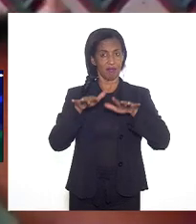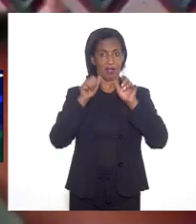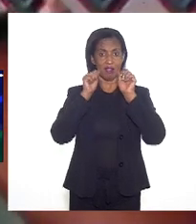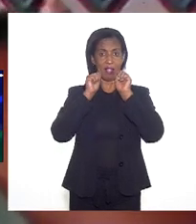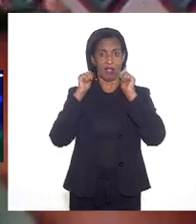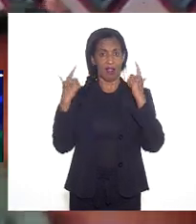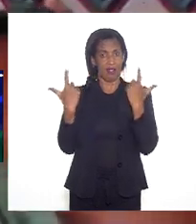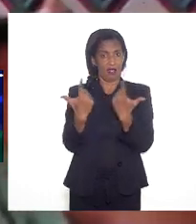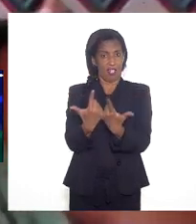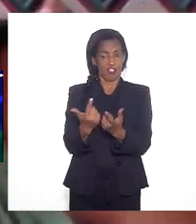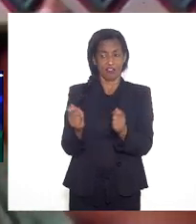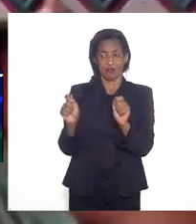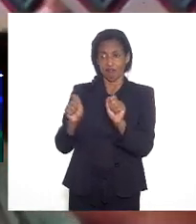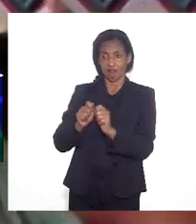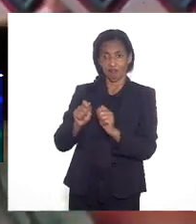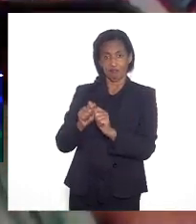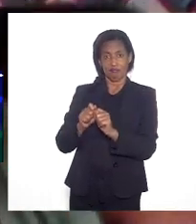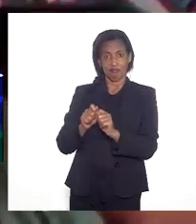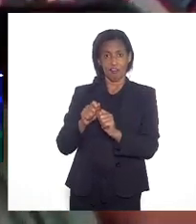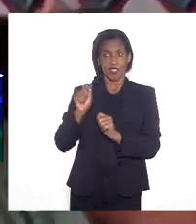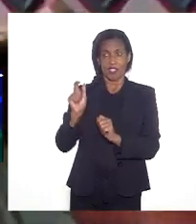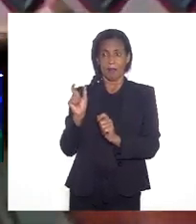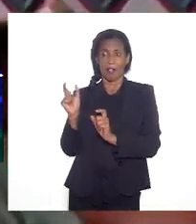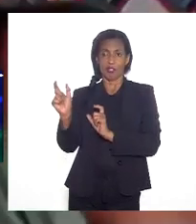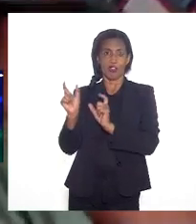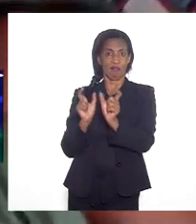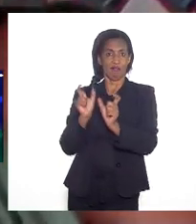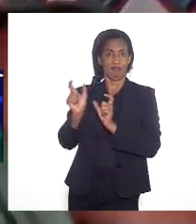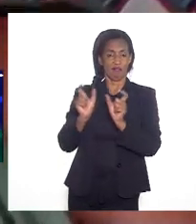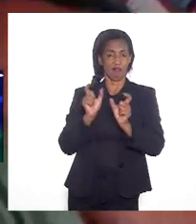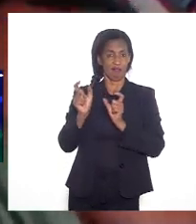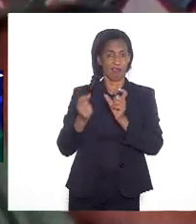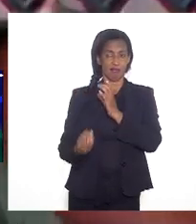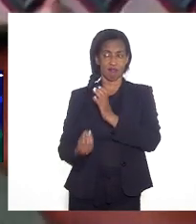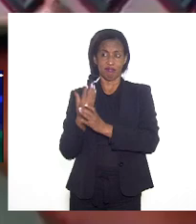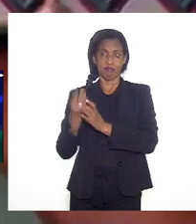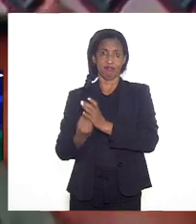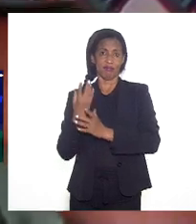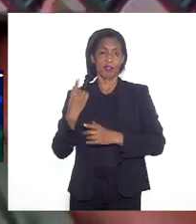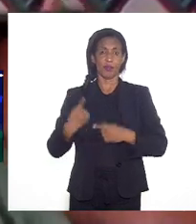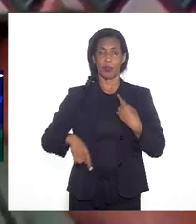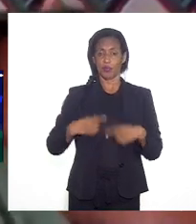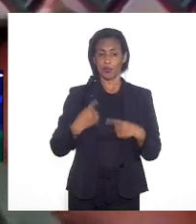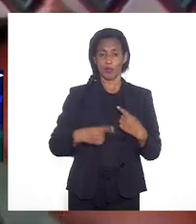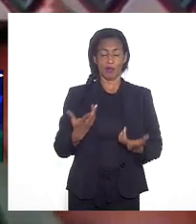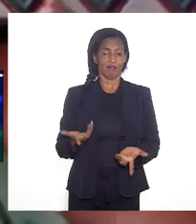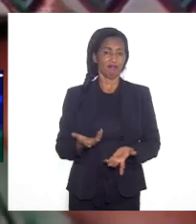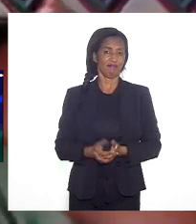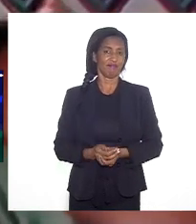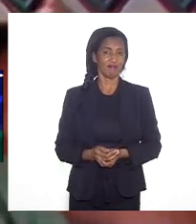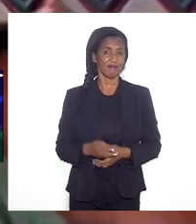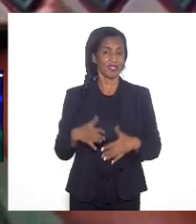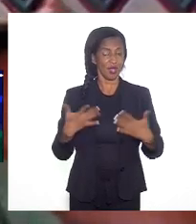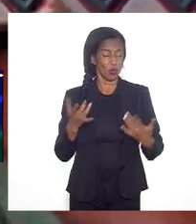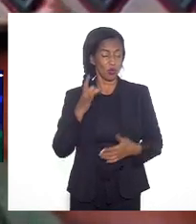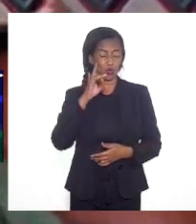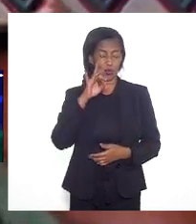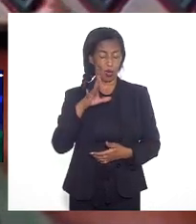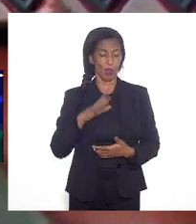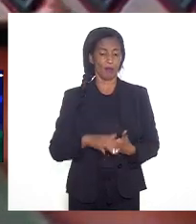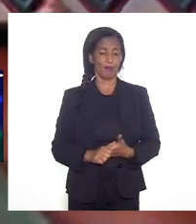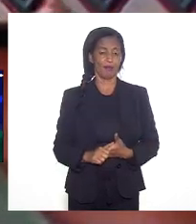Legislativa fazendo parte de siglas partidárias e produzindo política. É sem sentido. Então, só